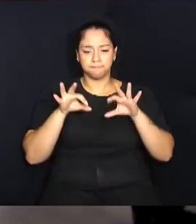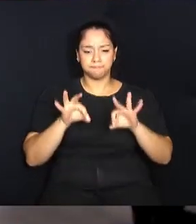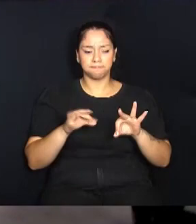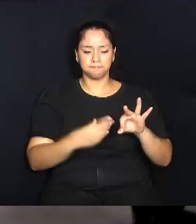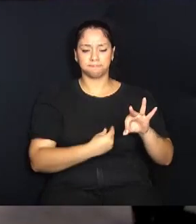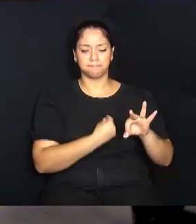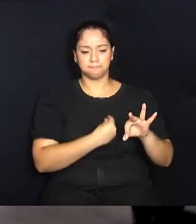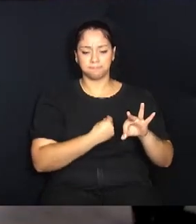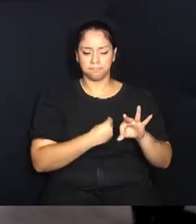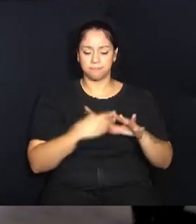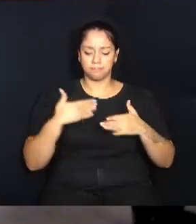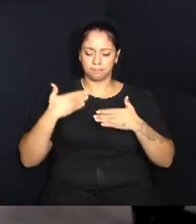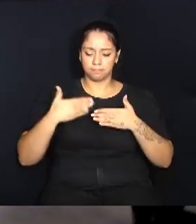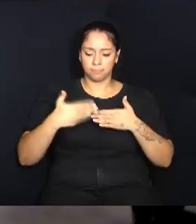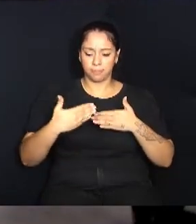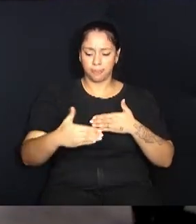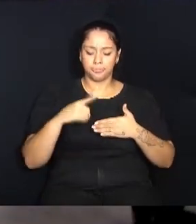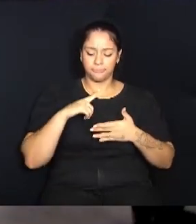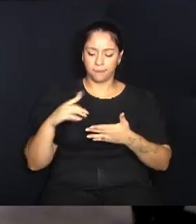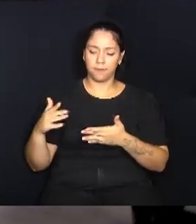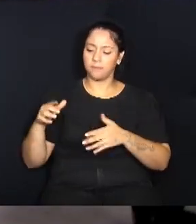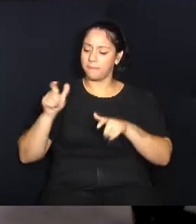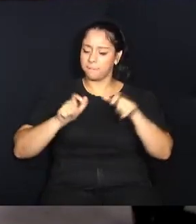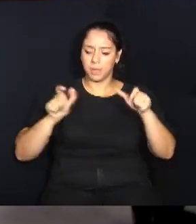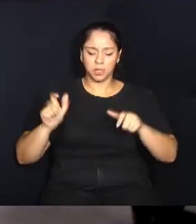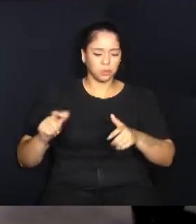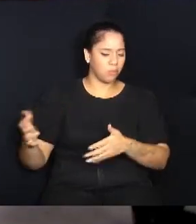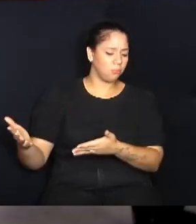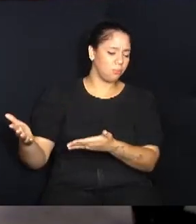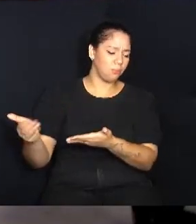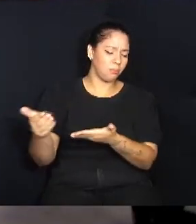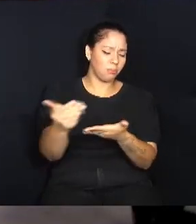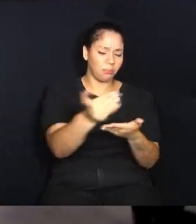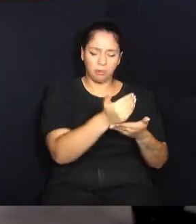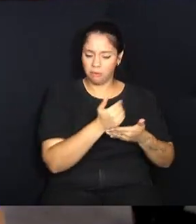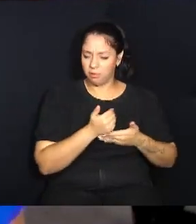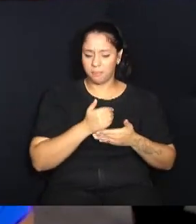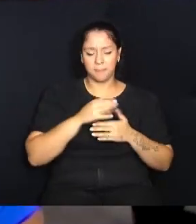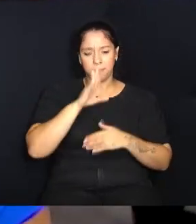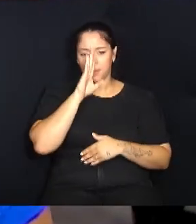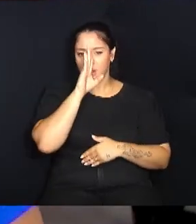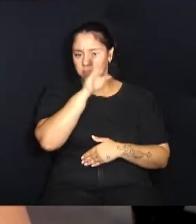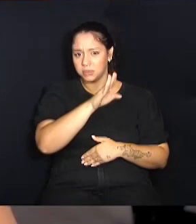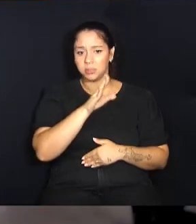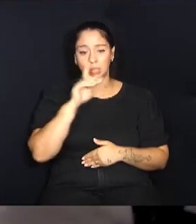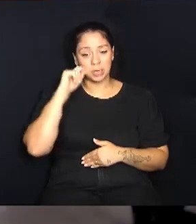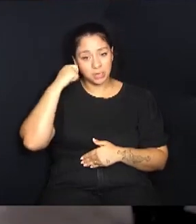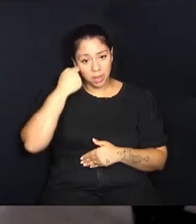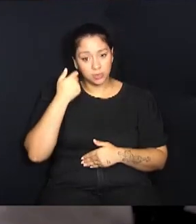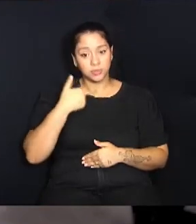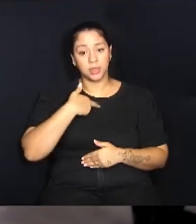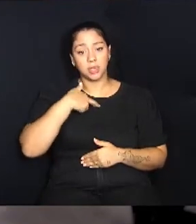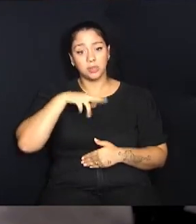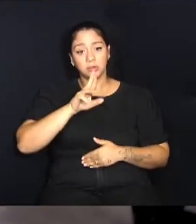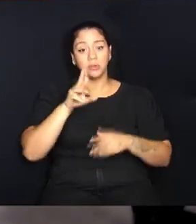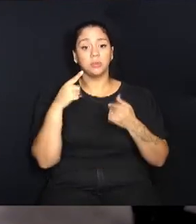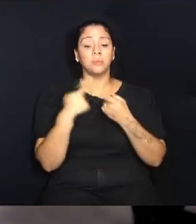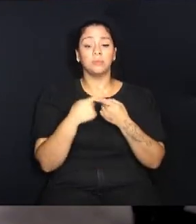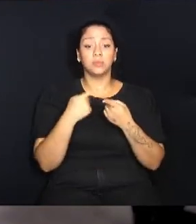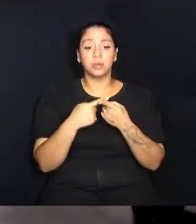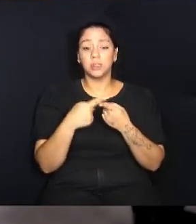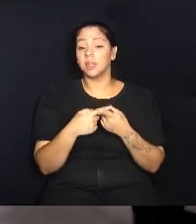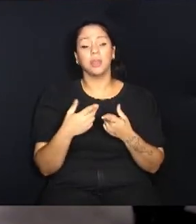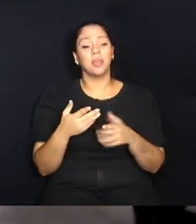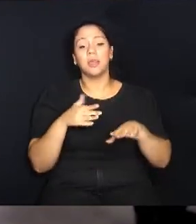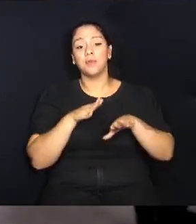reuniam vários negros, principalmente os negros religiosos, porque eles faziam um